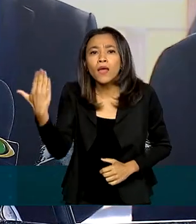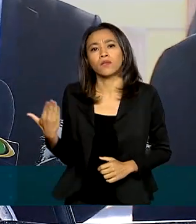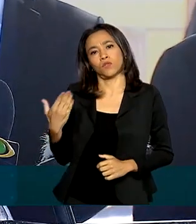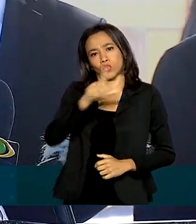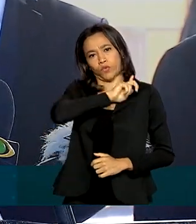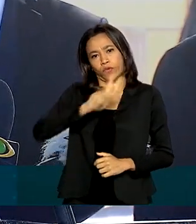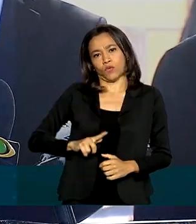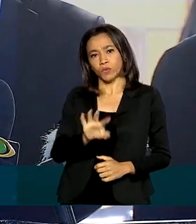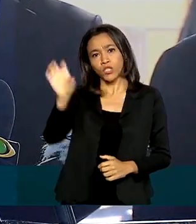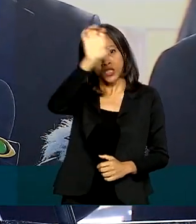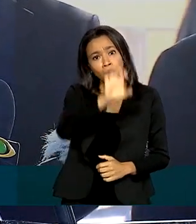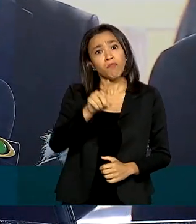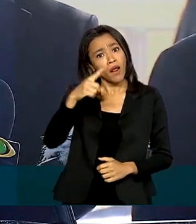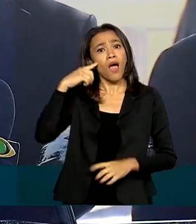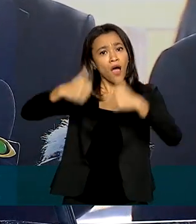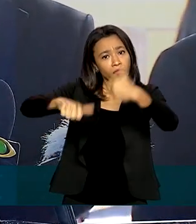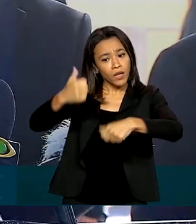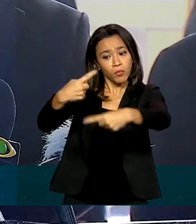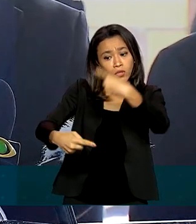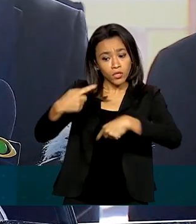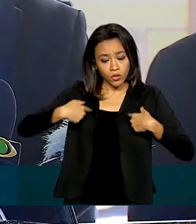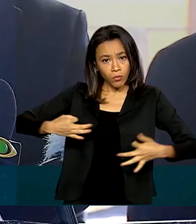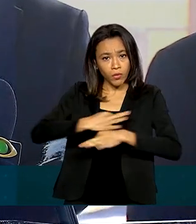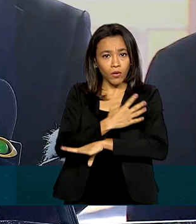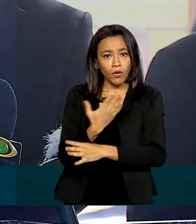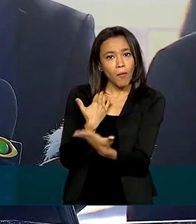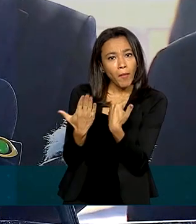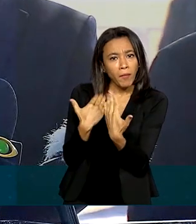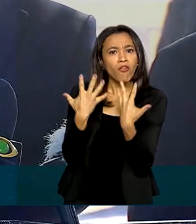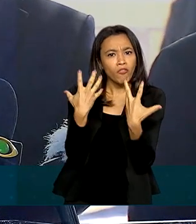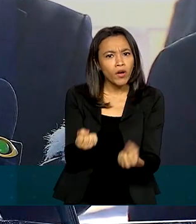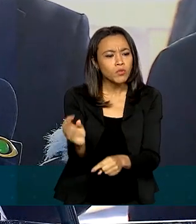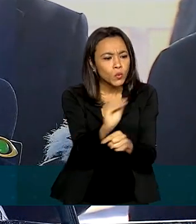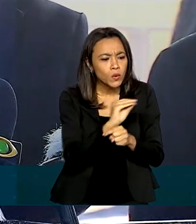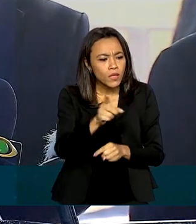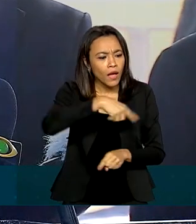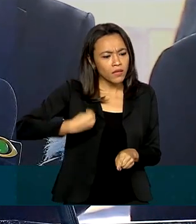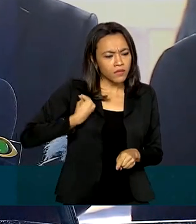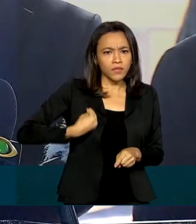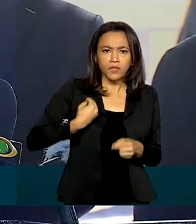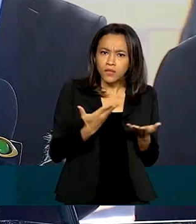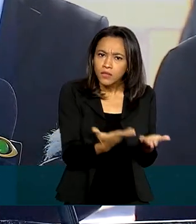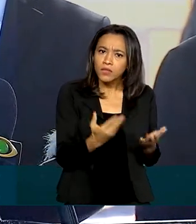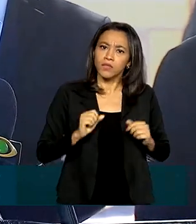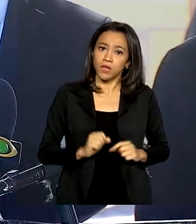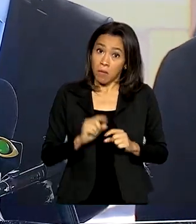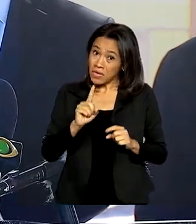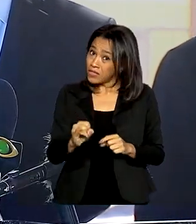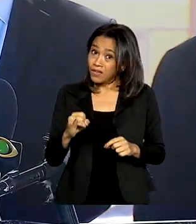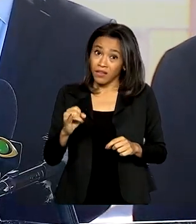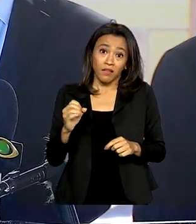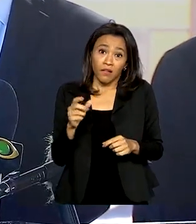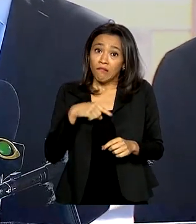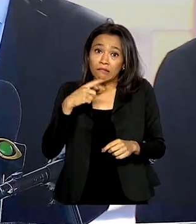reveja essa política, eu estou pronto para conversar. Vamos preservar a vida? Vamos! Mas dessa forma, o preço lá na frente serão